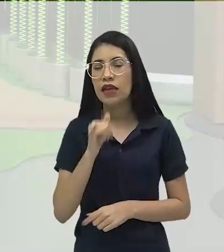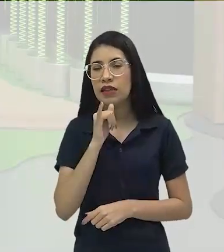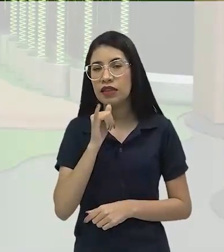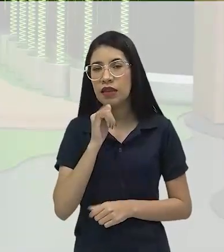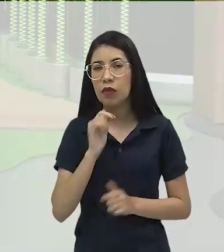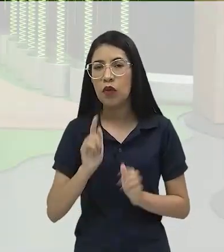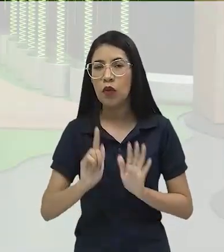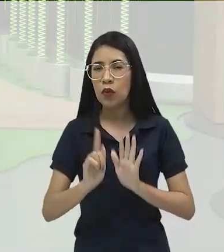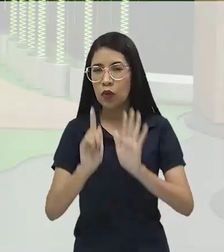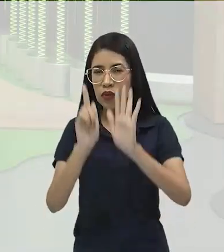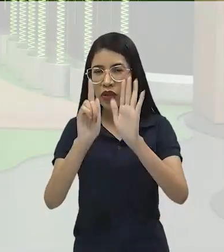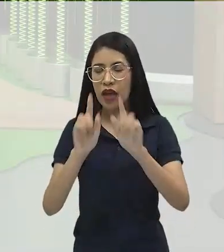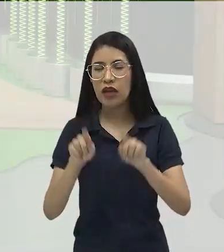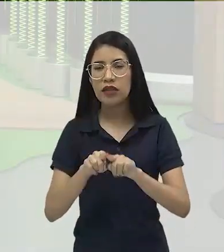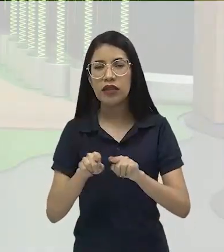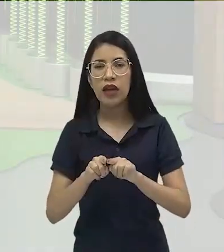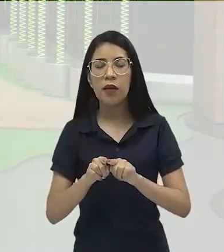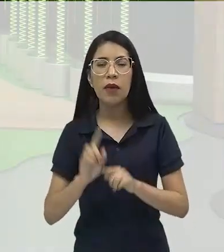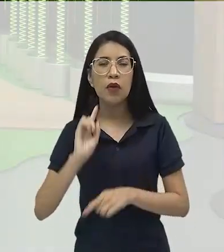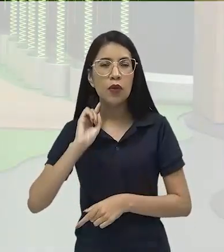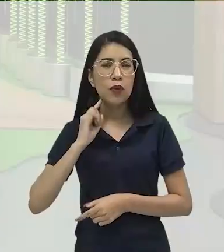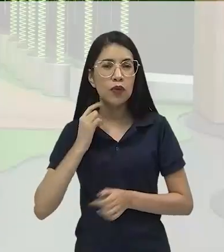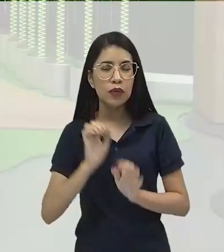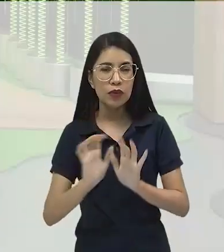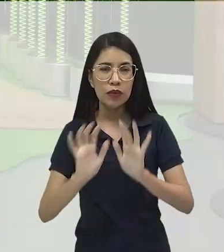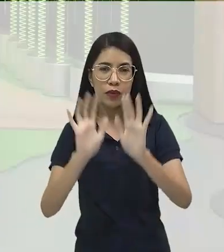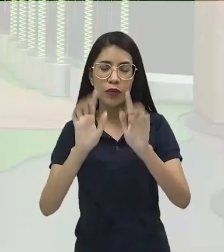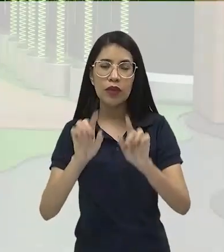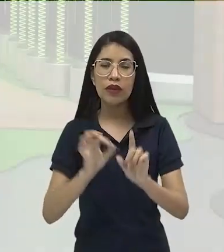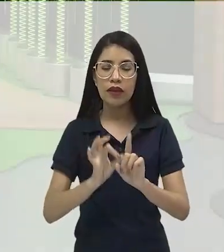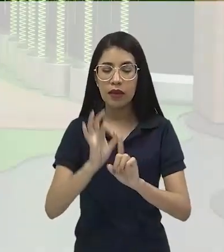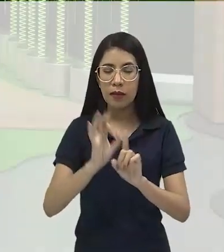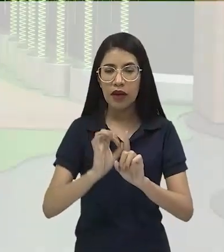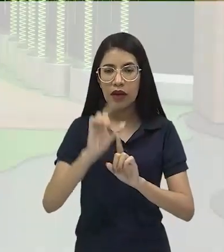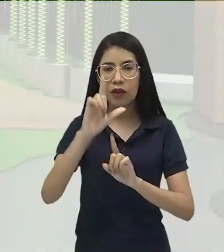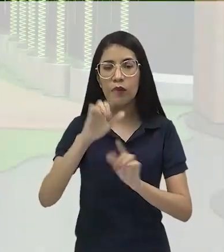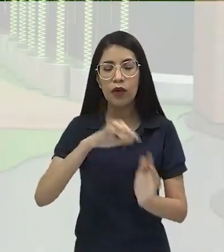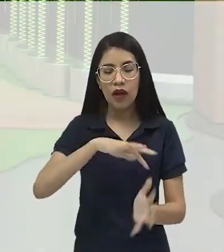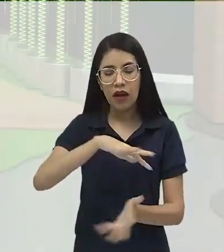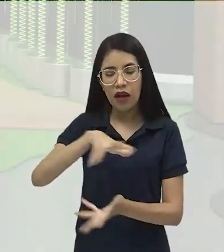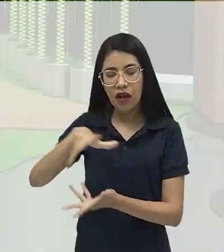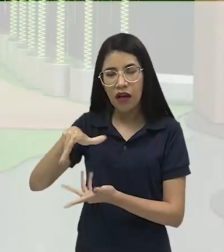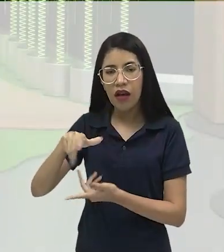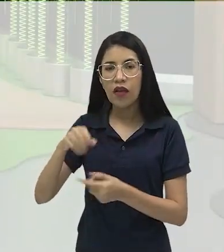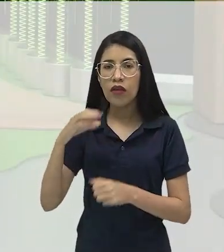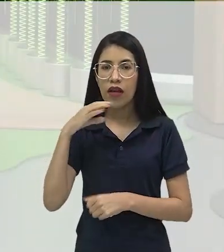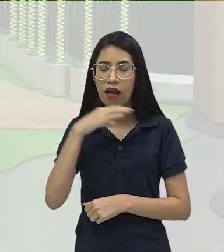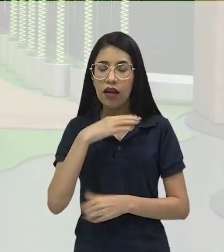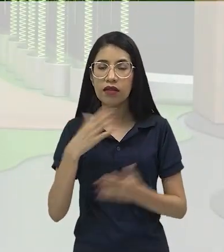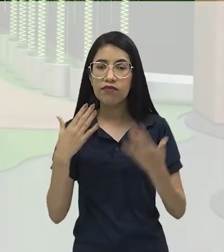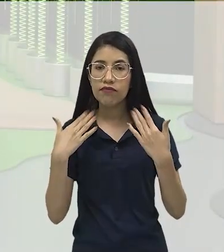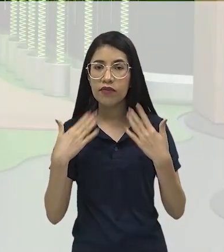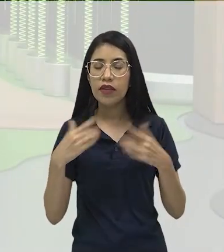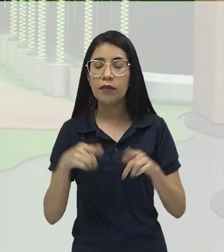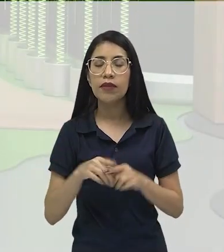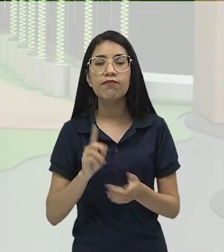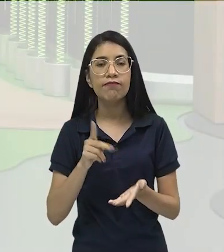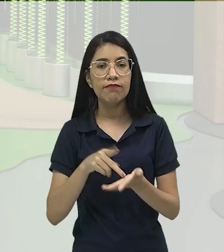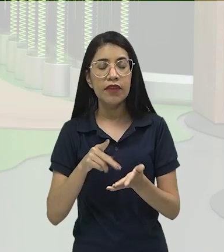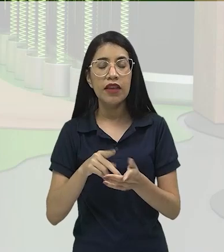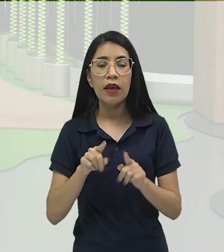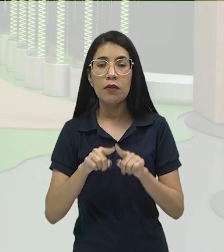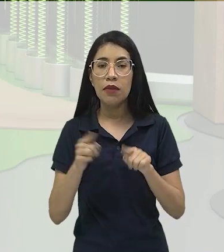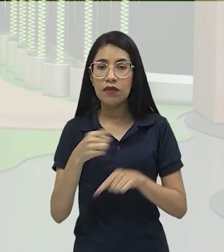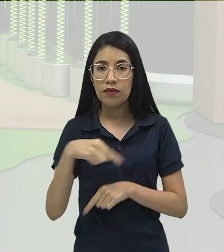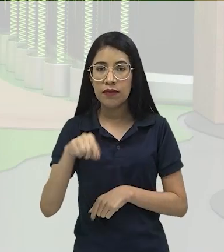efeito estufa, em poluição, em aumento da temperatura, em aquecimento global, e é verdade. Mas o